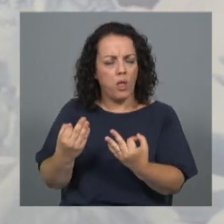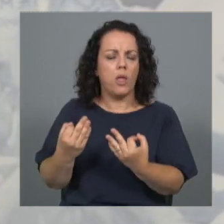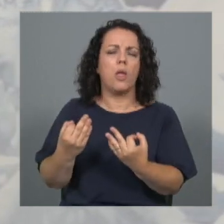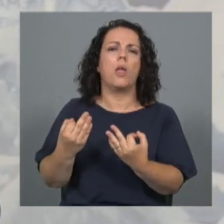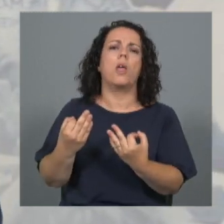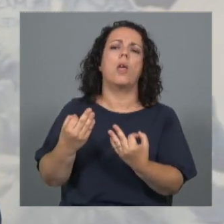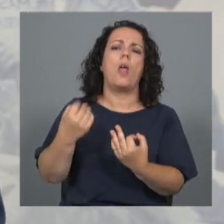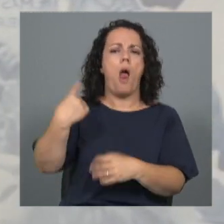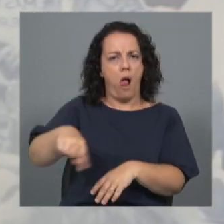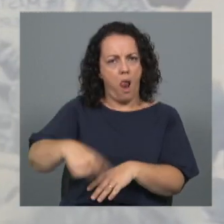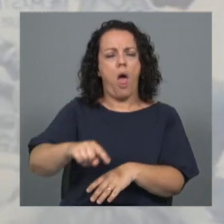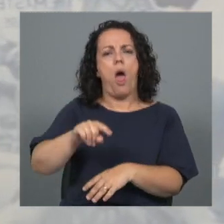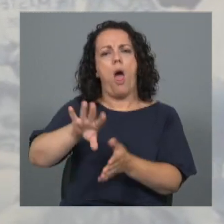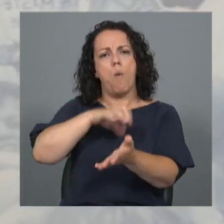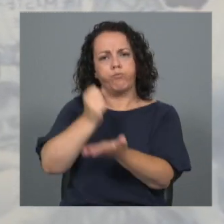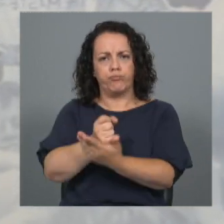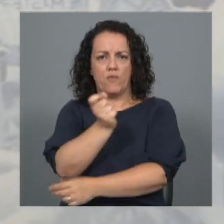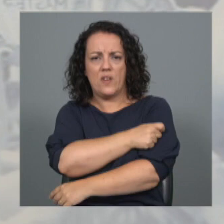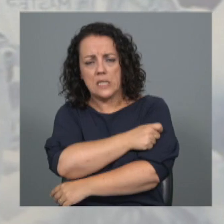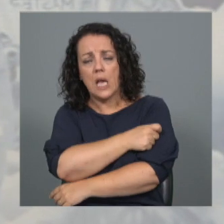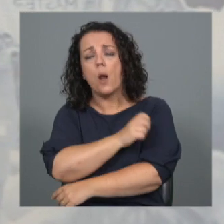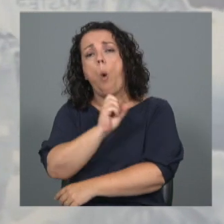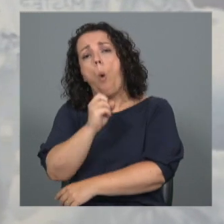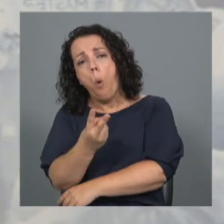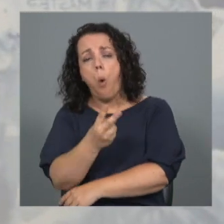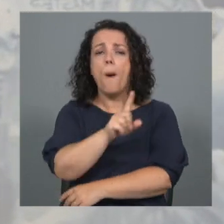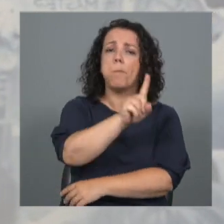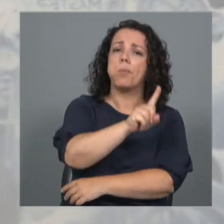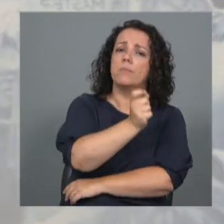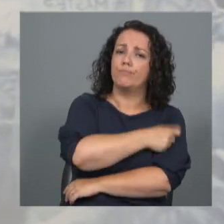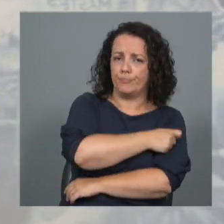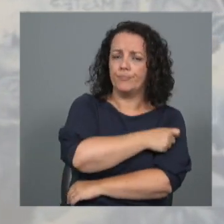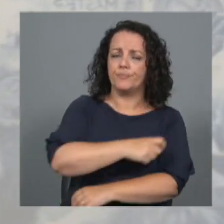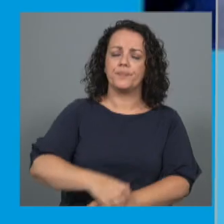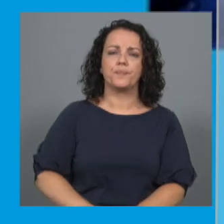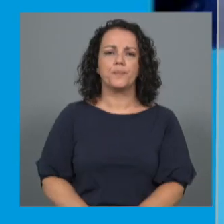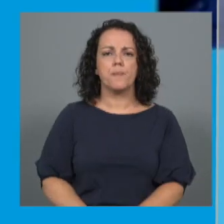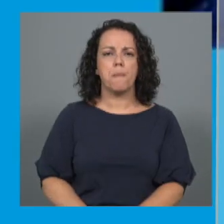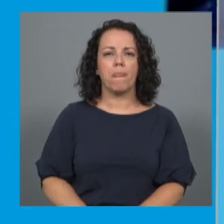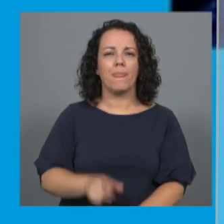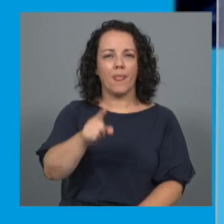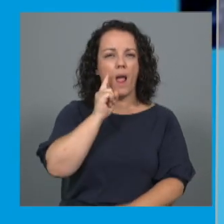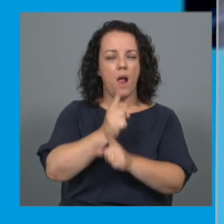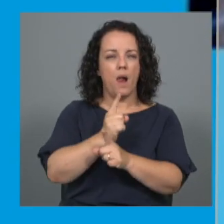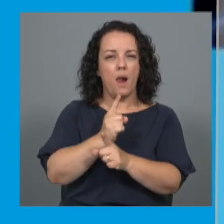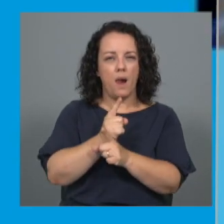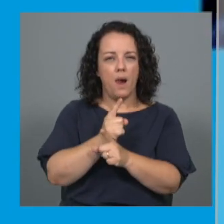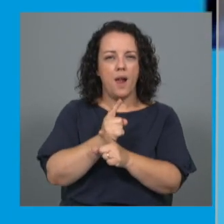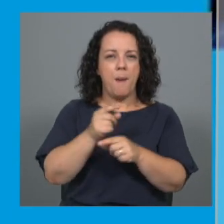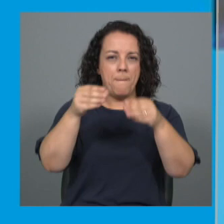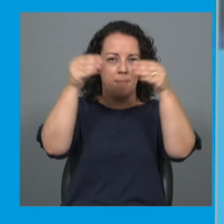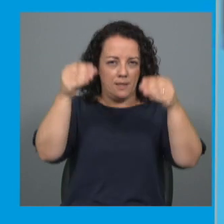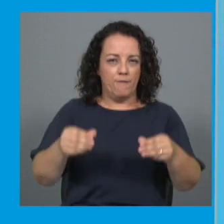vacinação completa, pelo menos com a primeira dose já tomada. Voltando a esta questão da